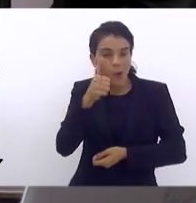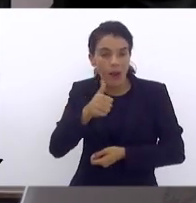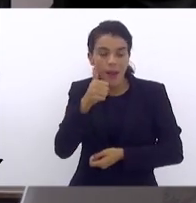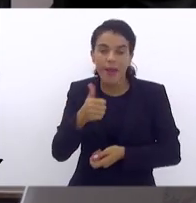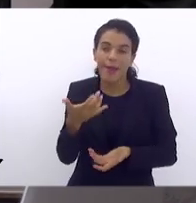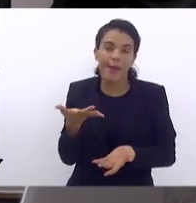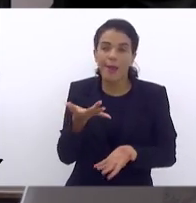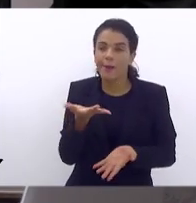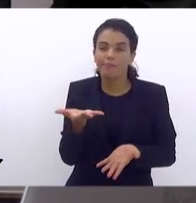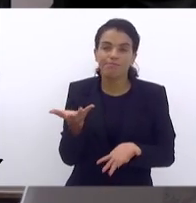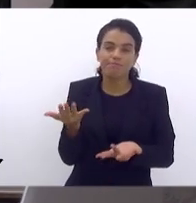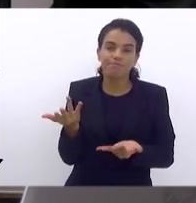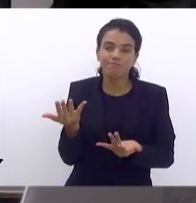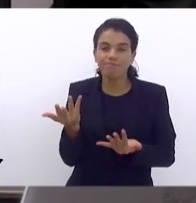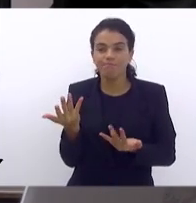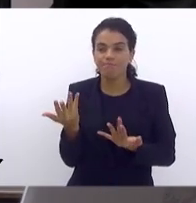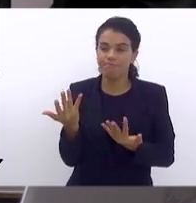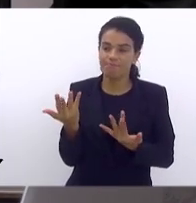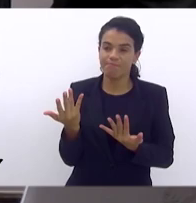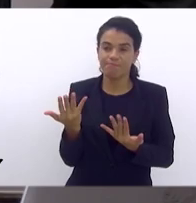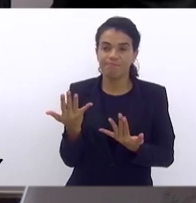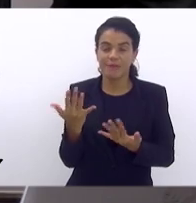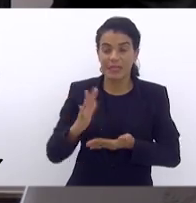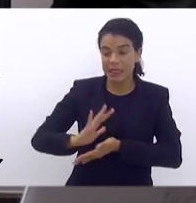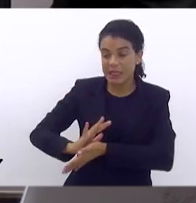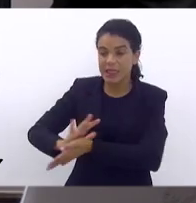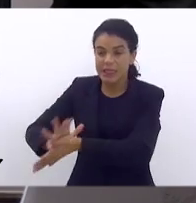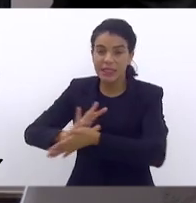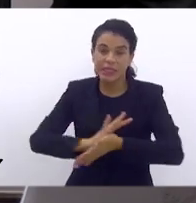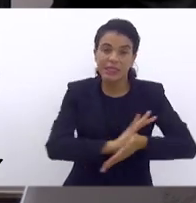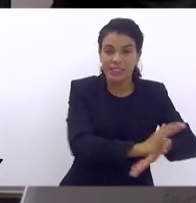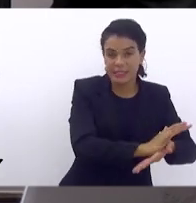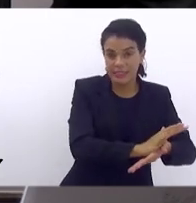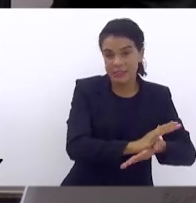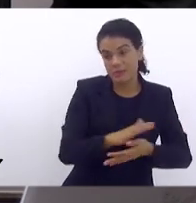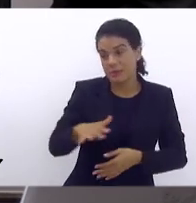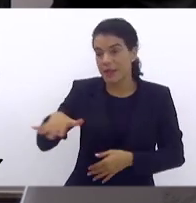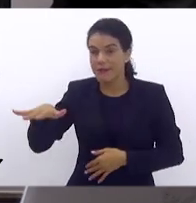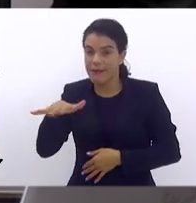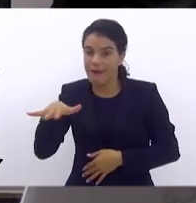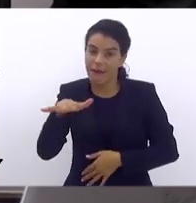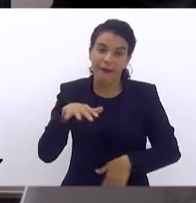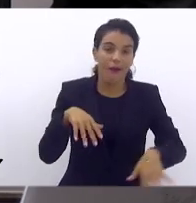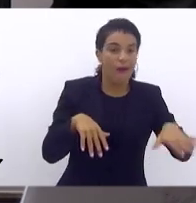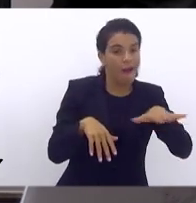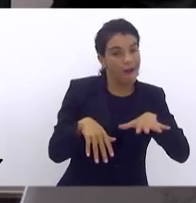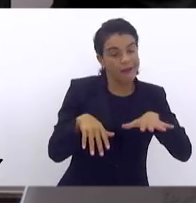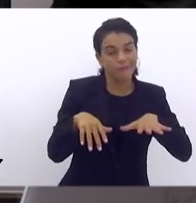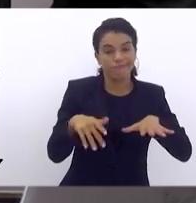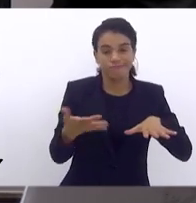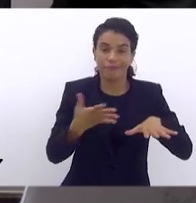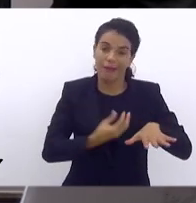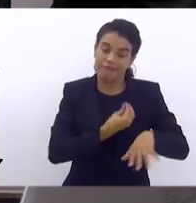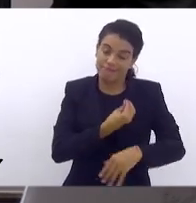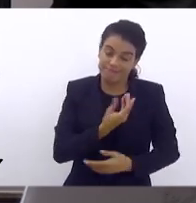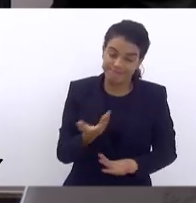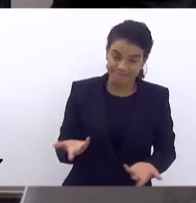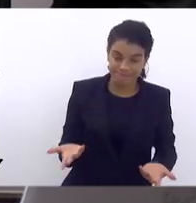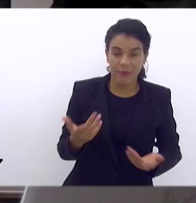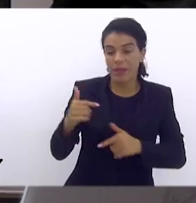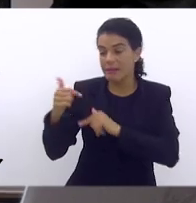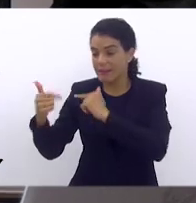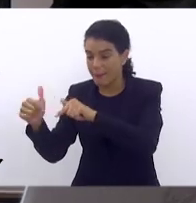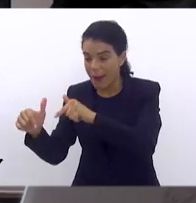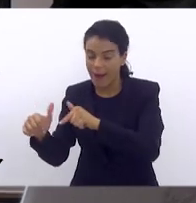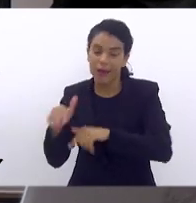sejam discriminadas em alguma área da sua vida né no